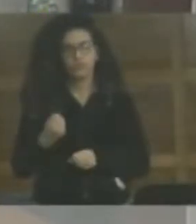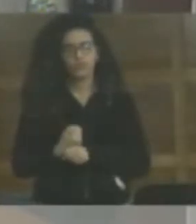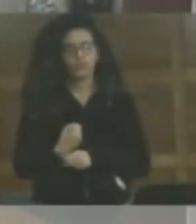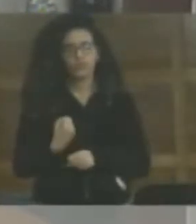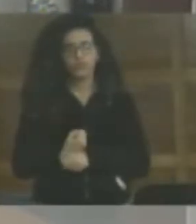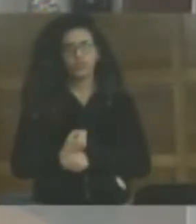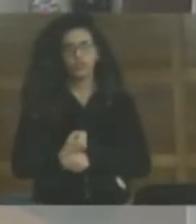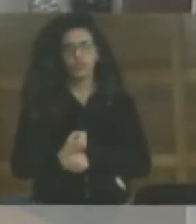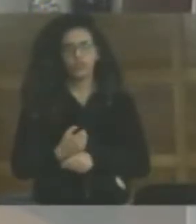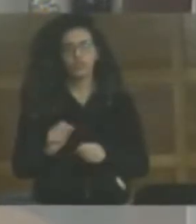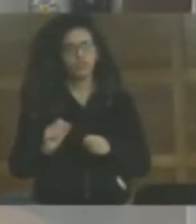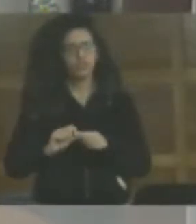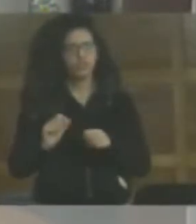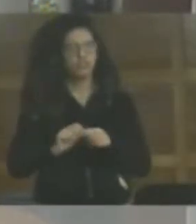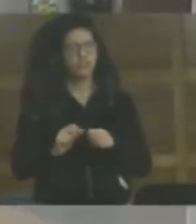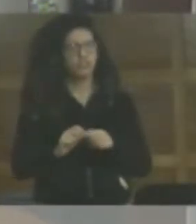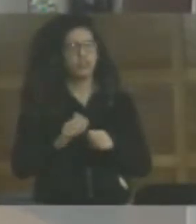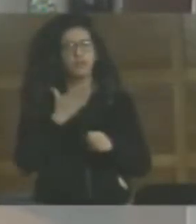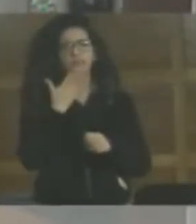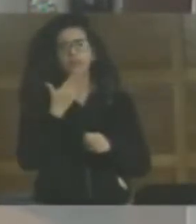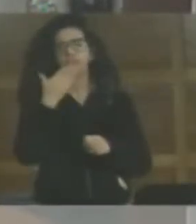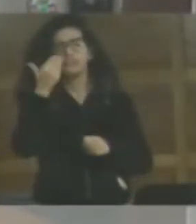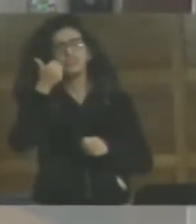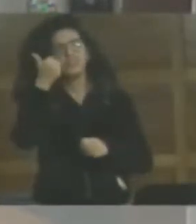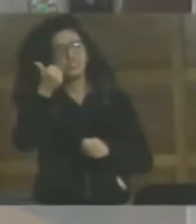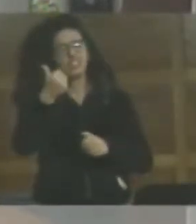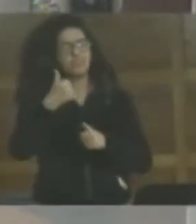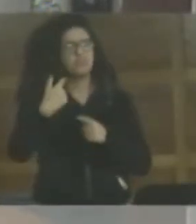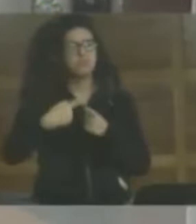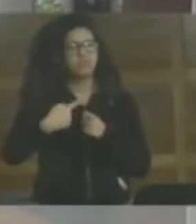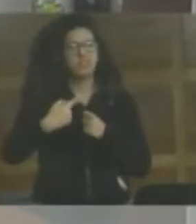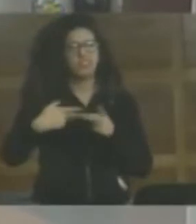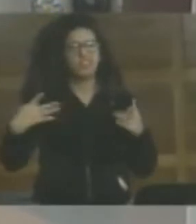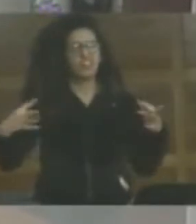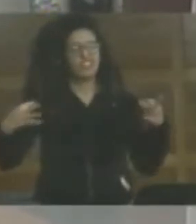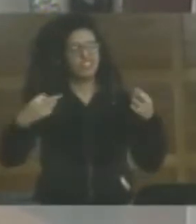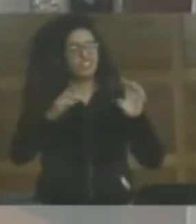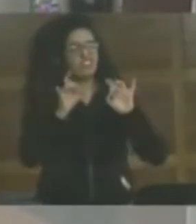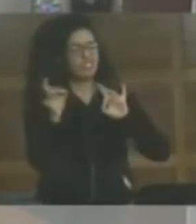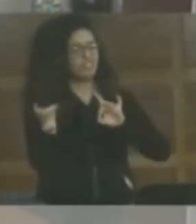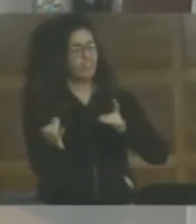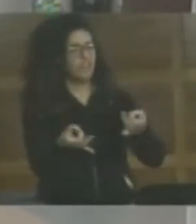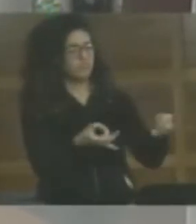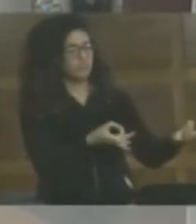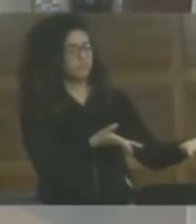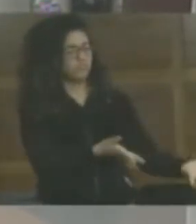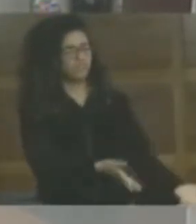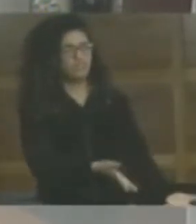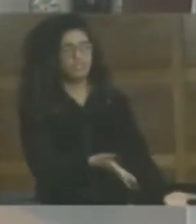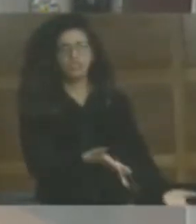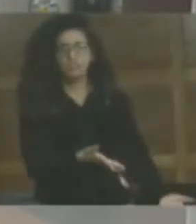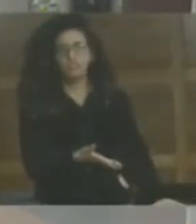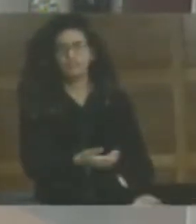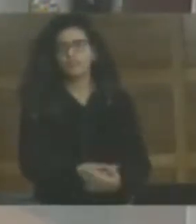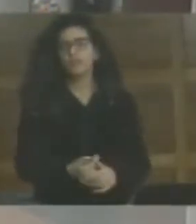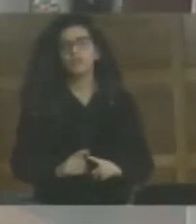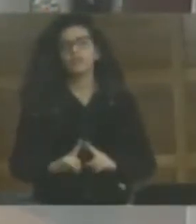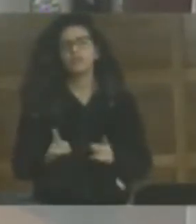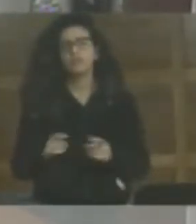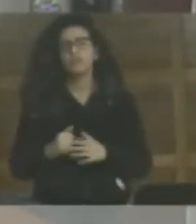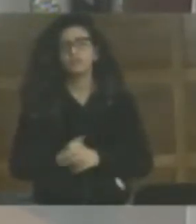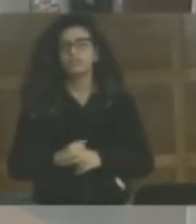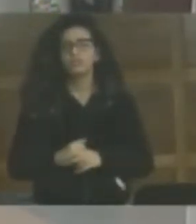fazer uma urbanização lá, tiraram tudo e estava totalmente abandonado. Estava muito estranho. Felizmente,